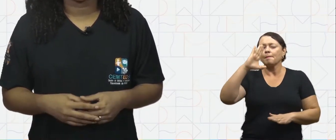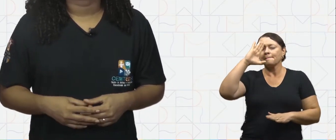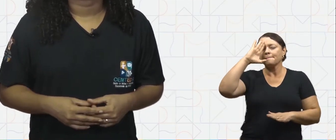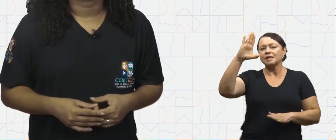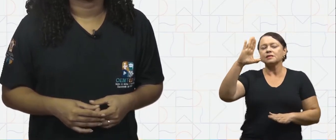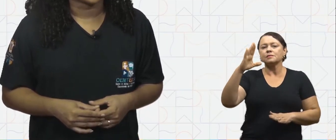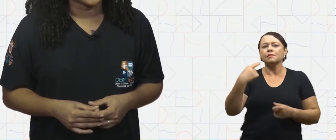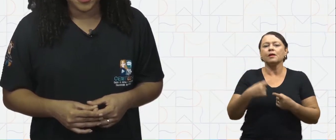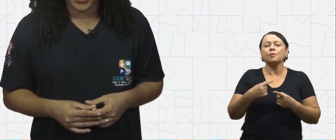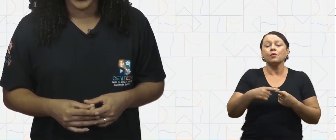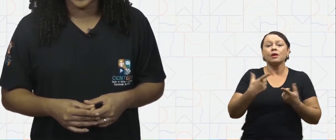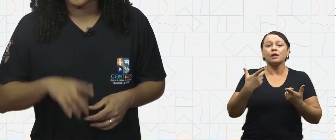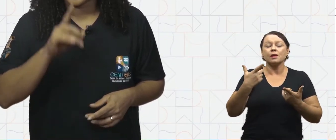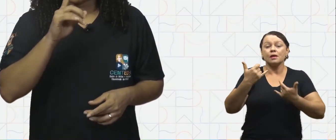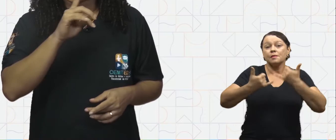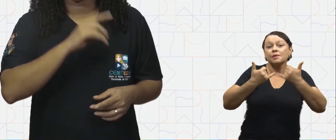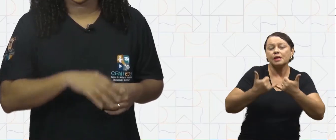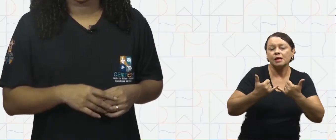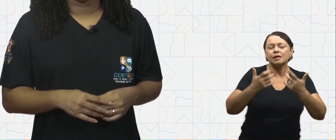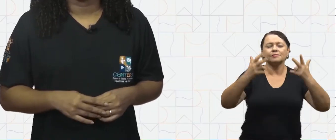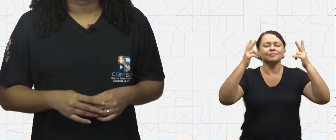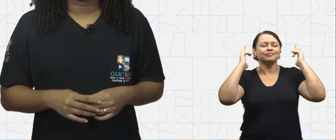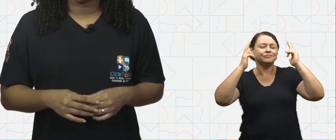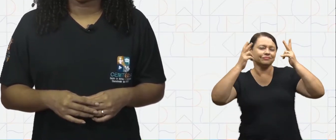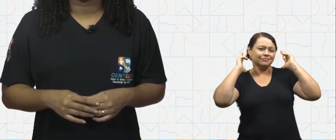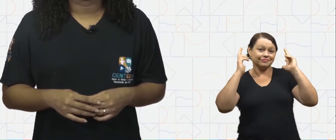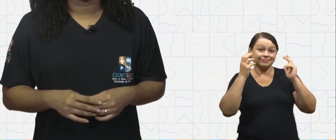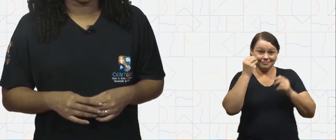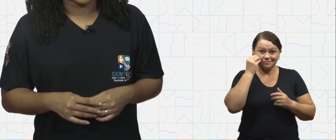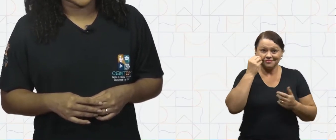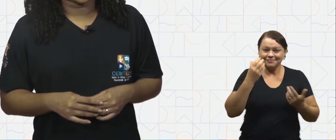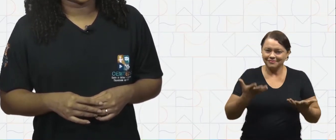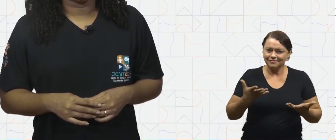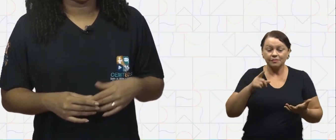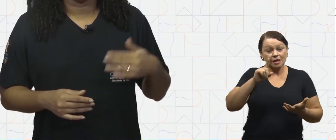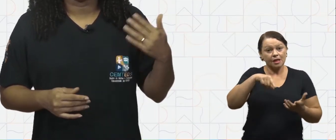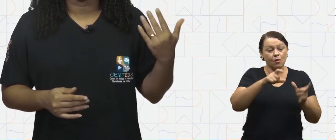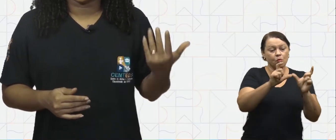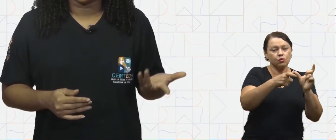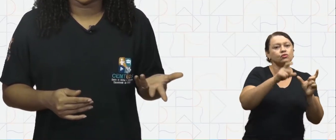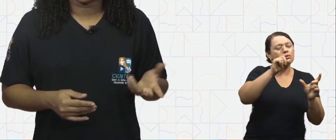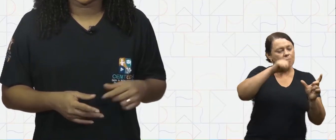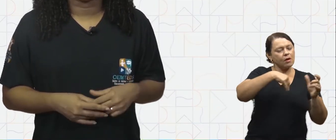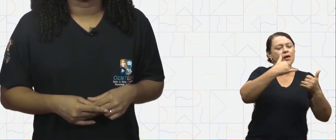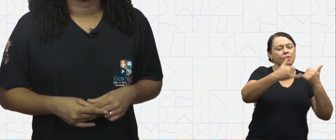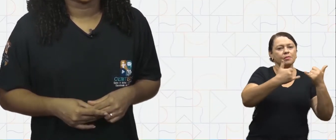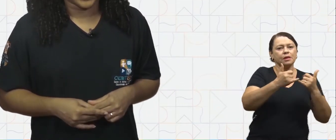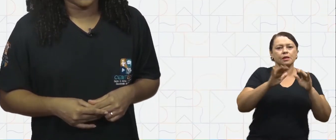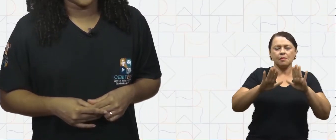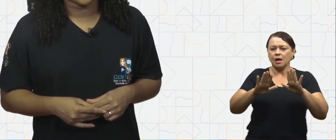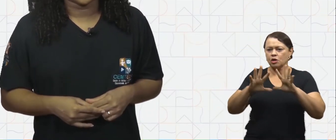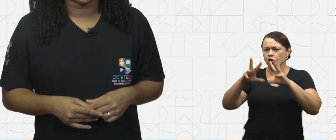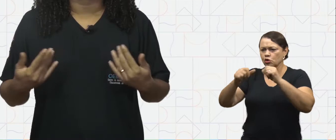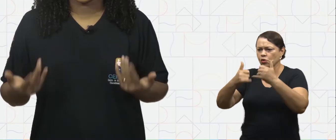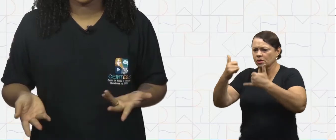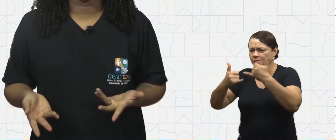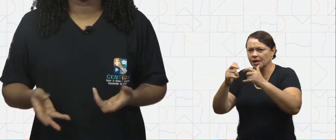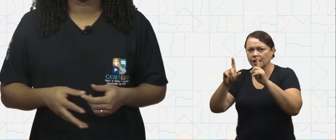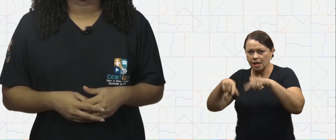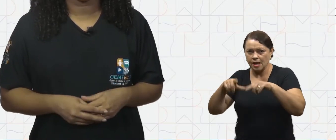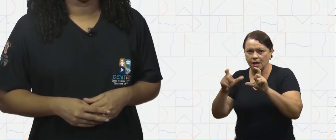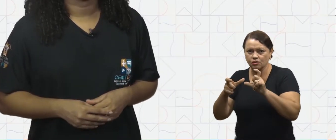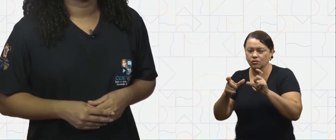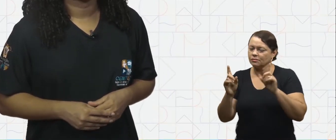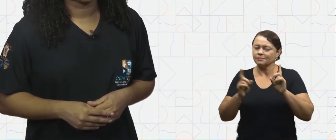cega, a gente se diverte muito. Viu só? Um jogo pode ser uma brincadeira, mas nem toda brincadeira é um jogo. Na aula